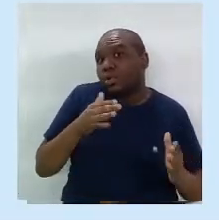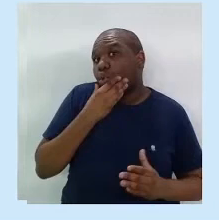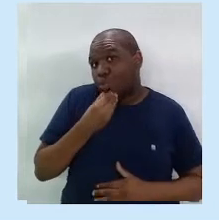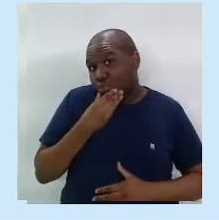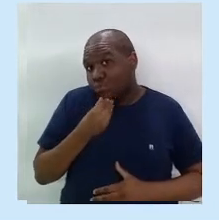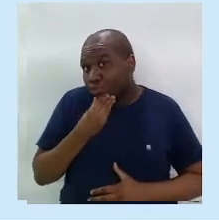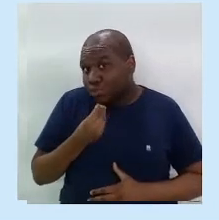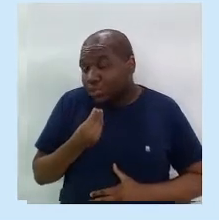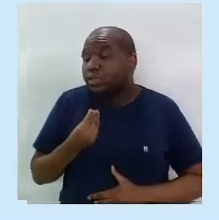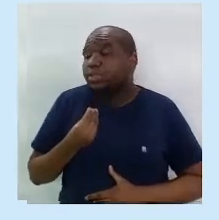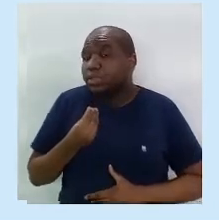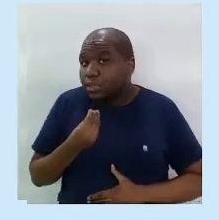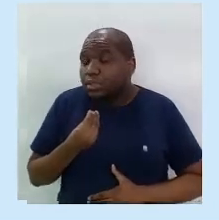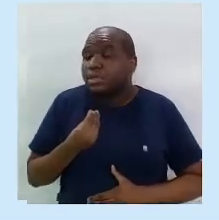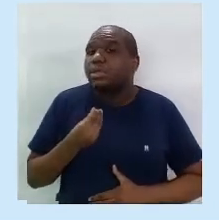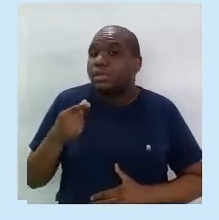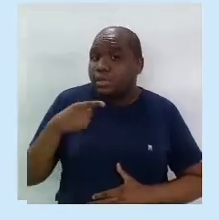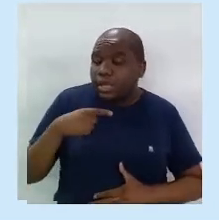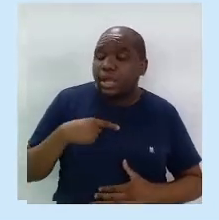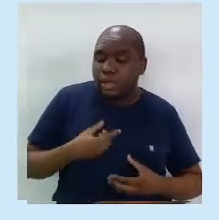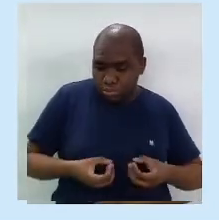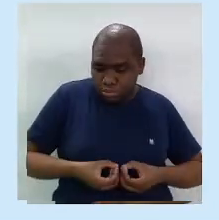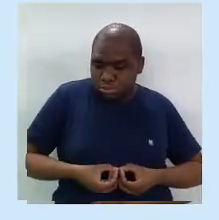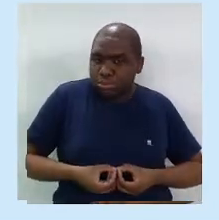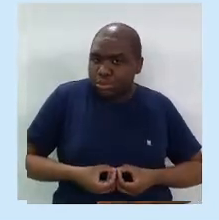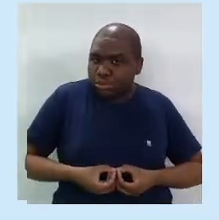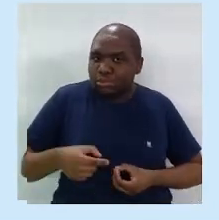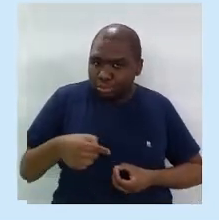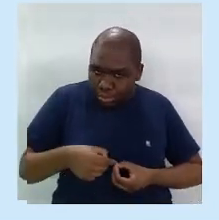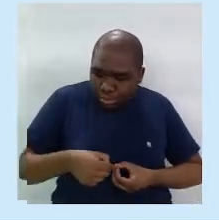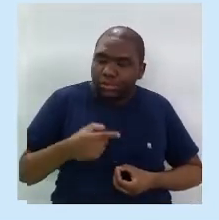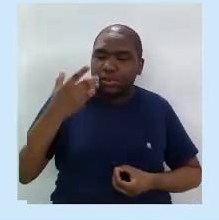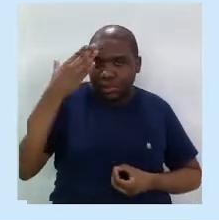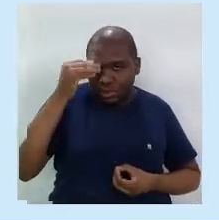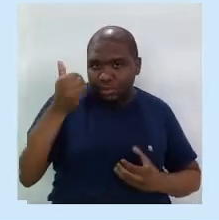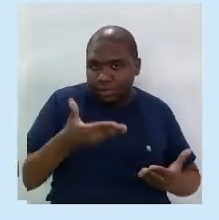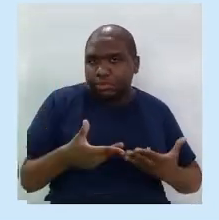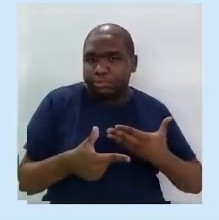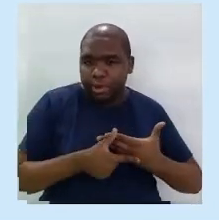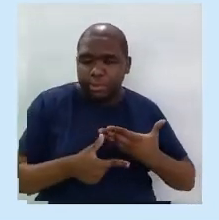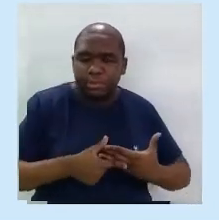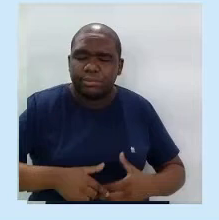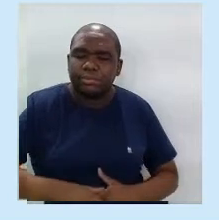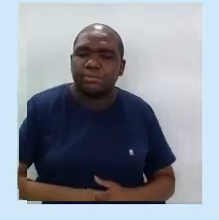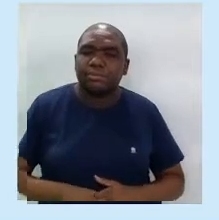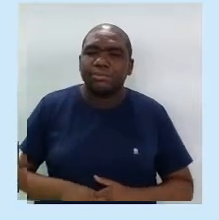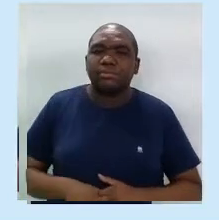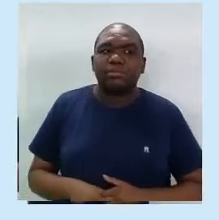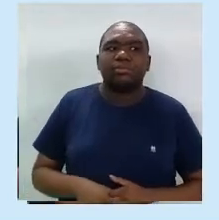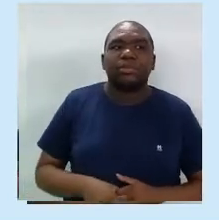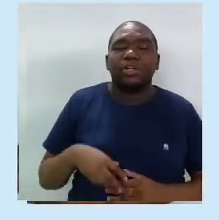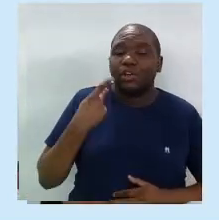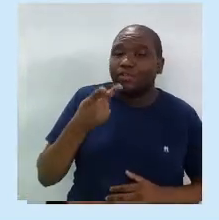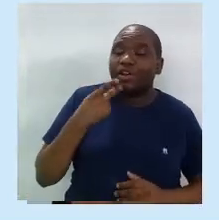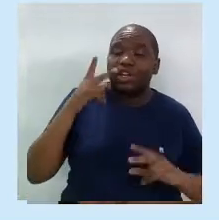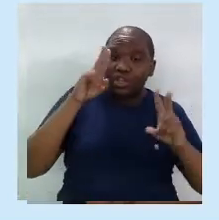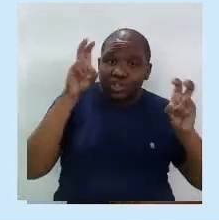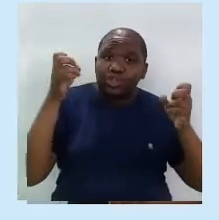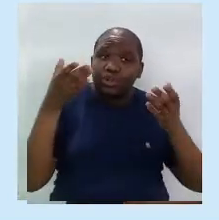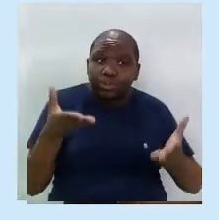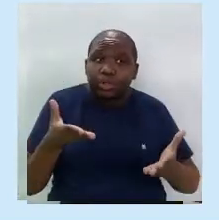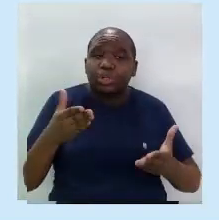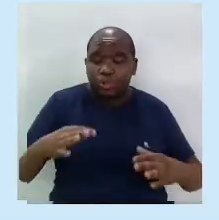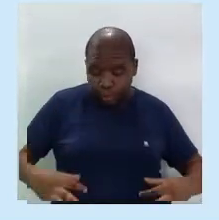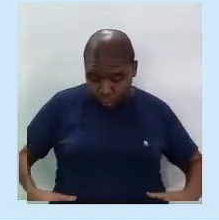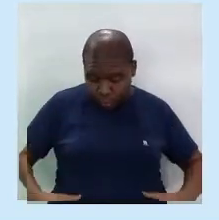gônadas masculinas, a gente já tem um testículo que tem essa função. Bom, bora agora falar